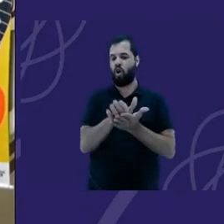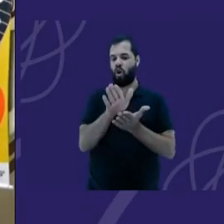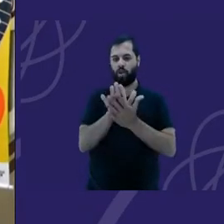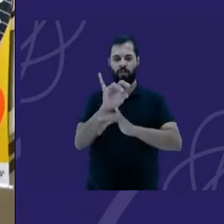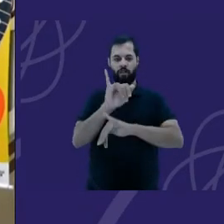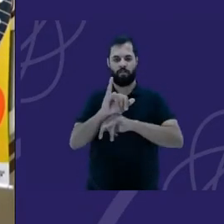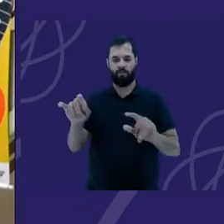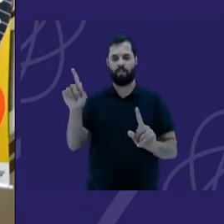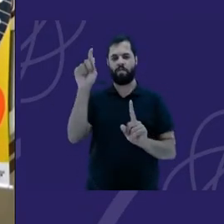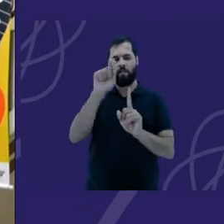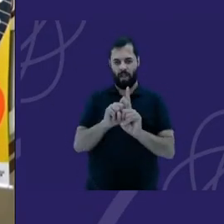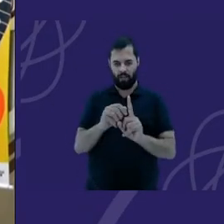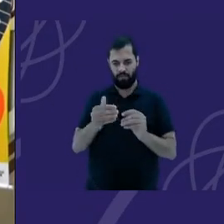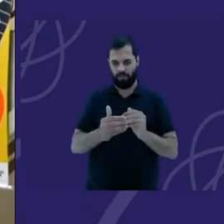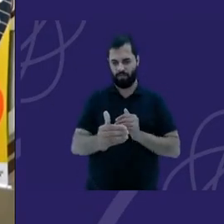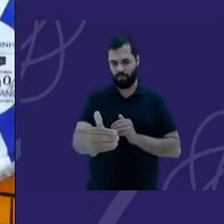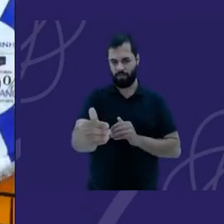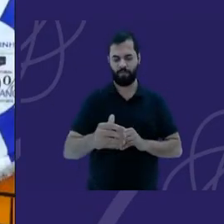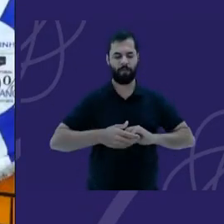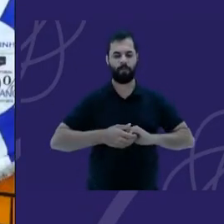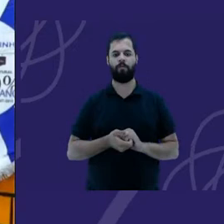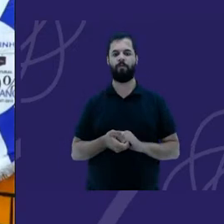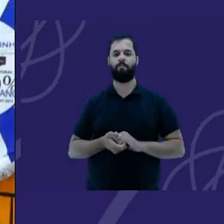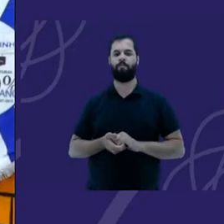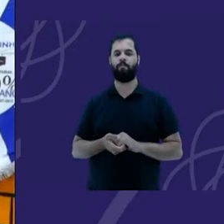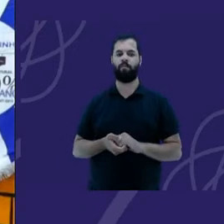tchac, tchac, tchac, tchac.